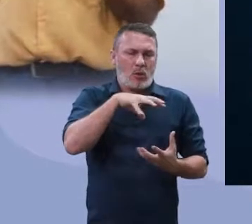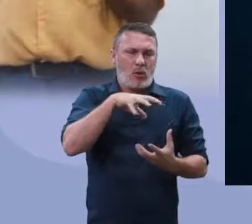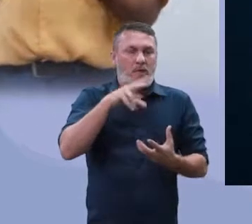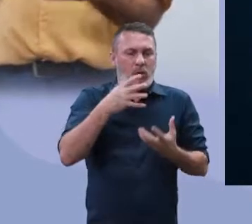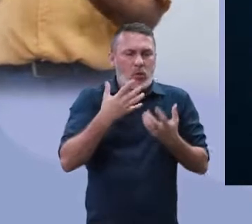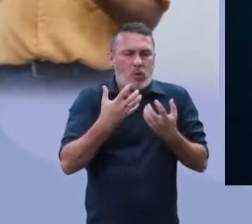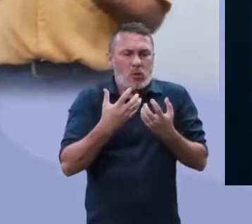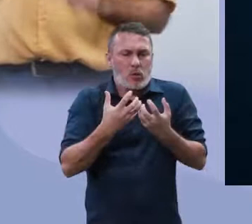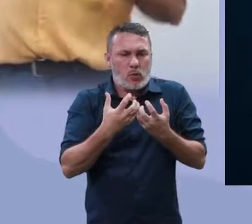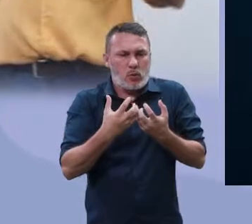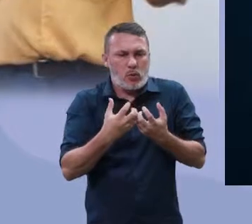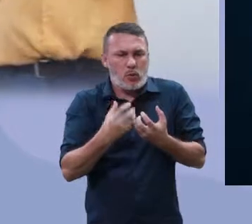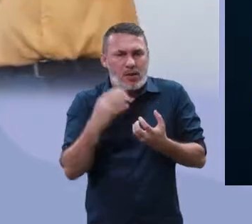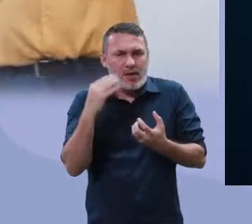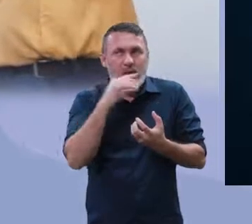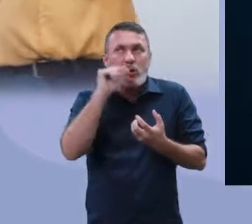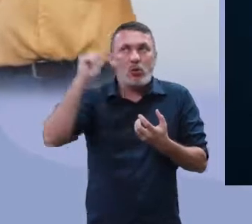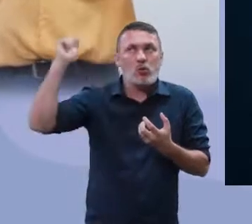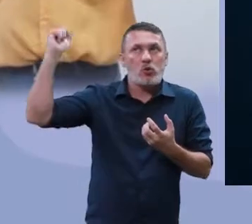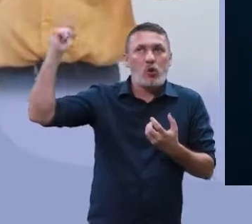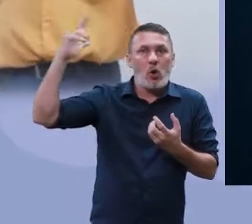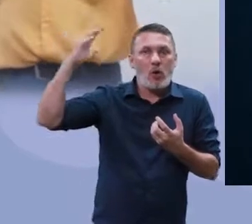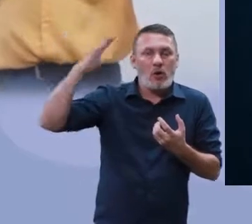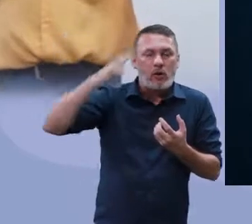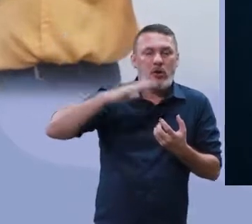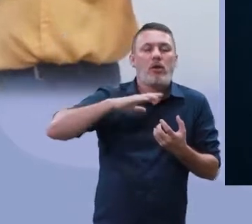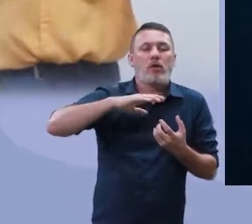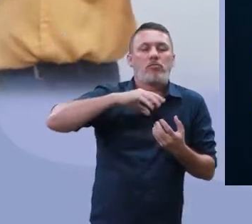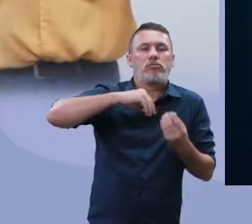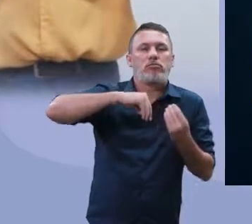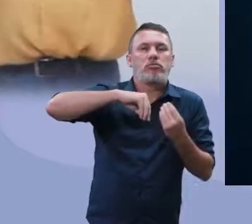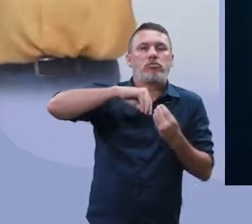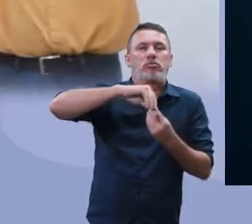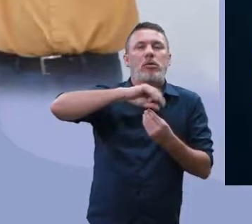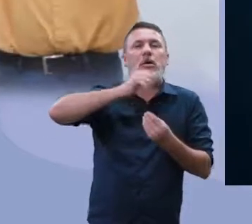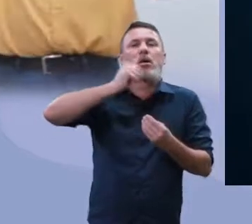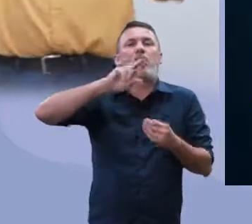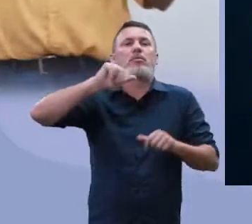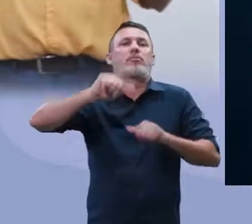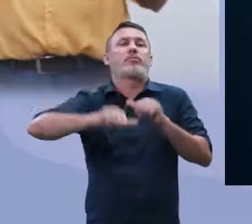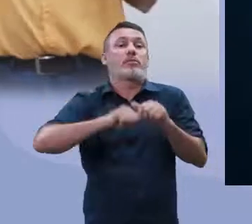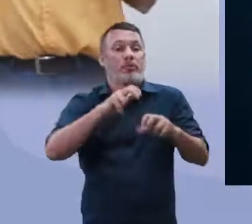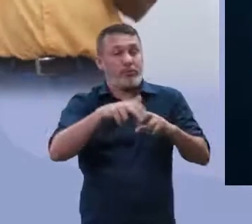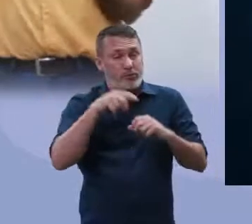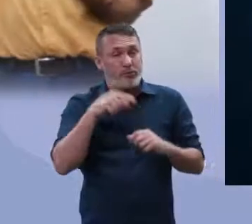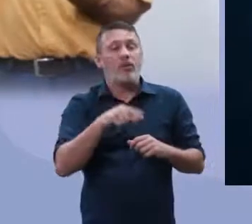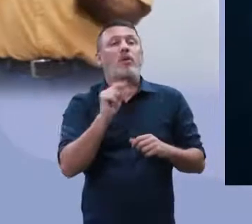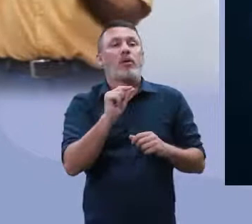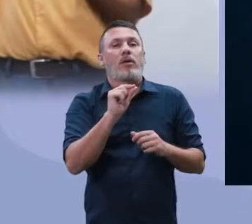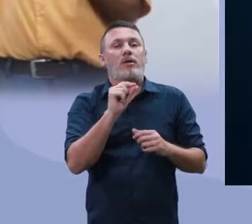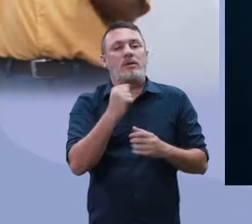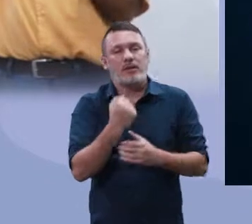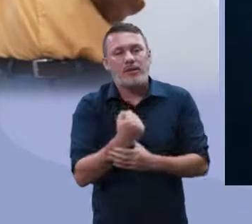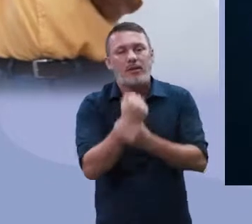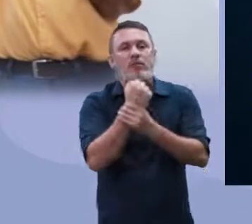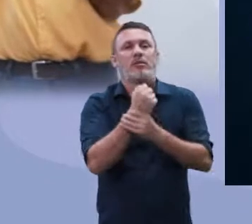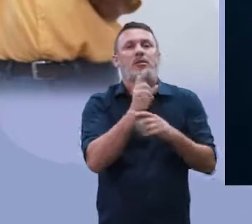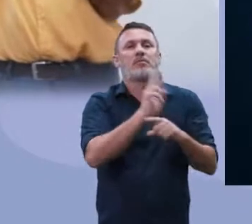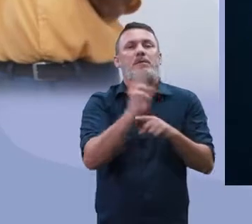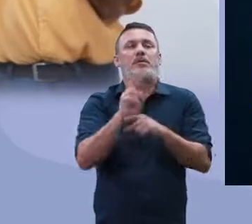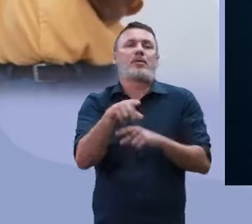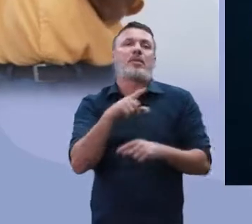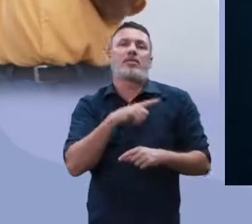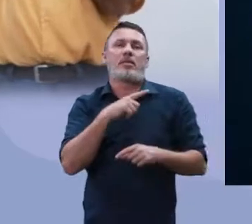calor, essa irradiação agora aquece a atmosfera. E essa atmosfera preserva um pouco